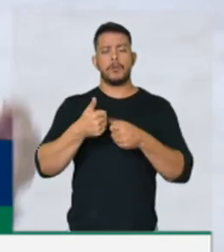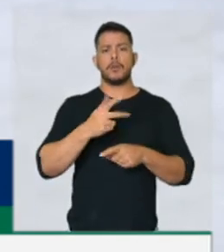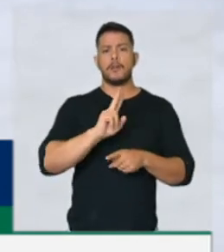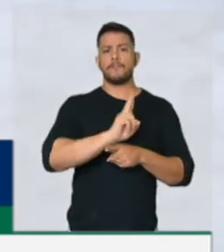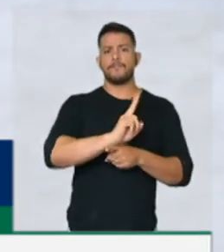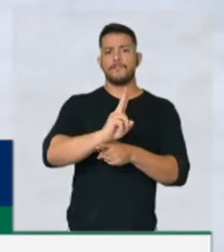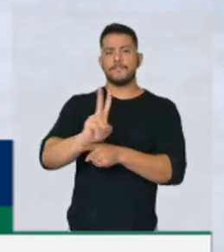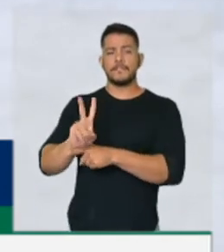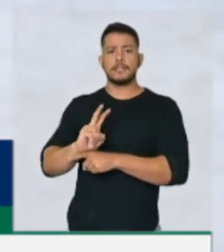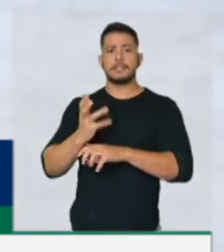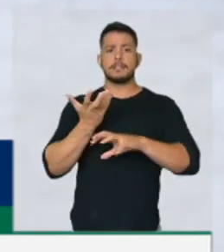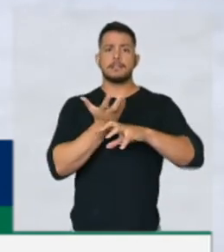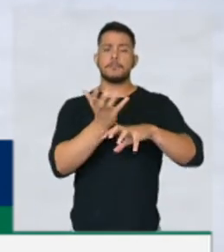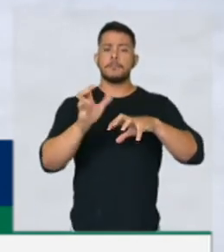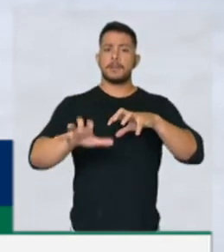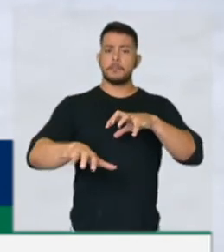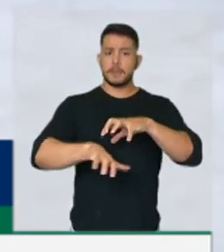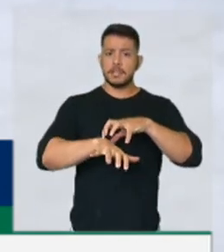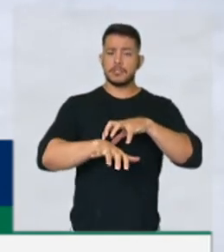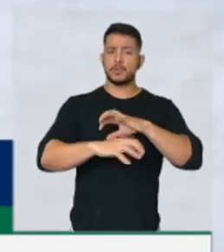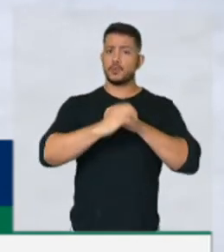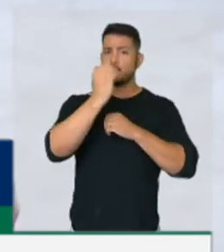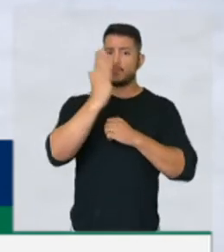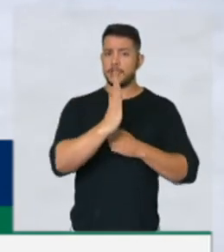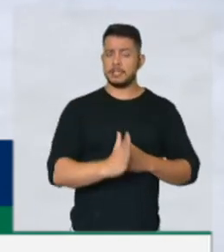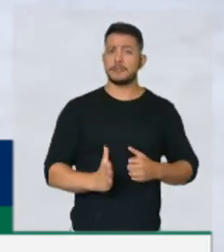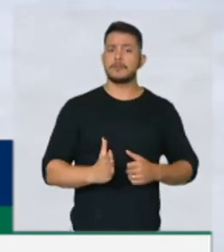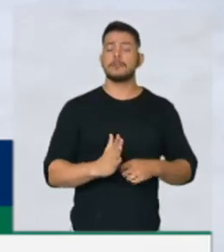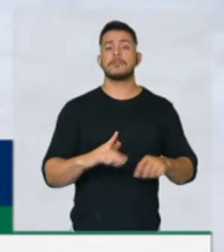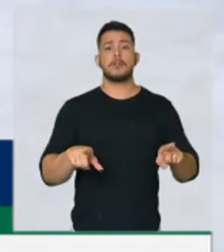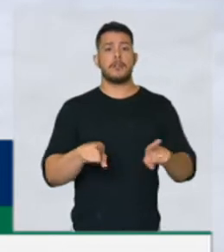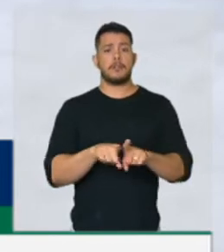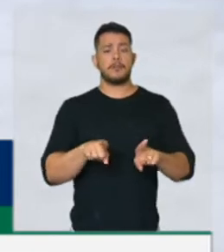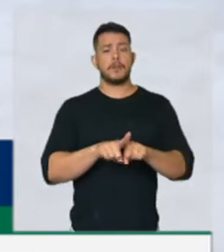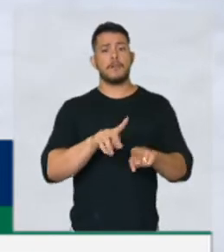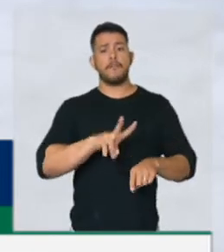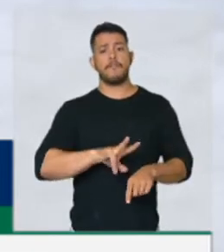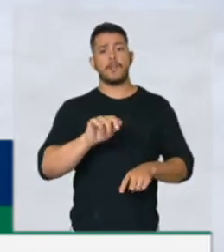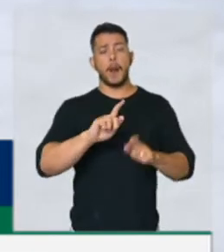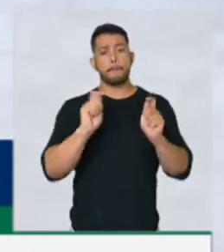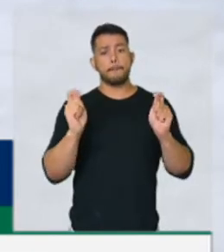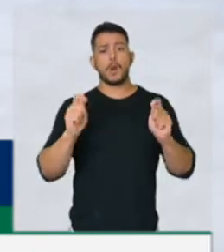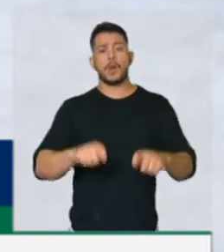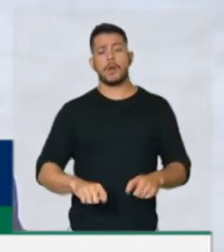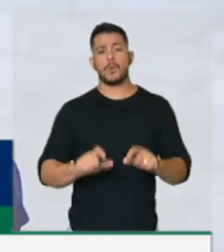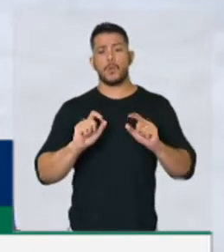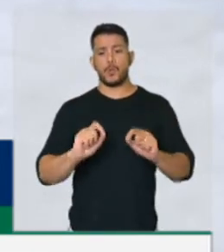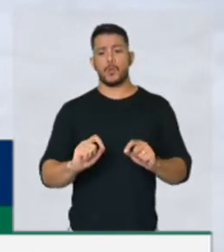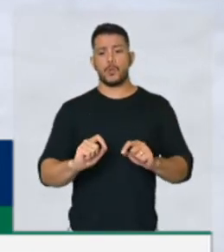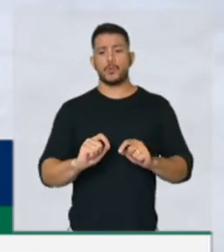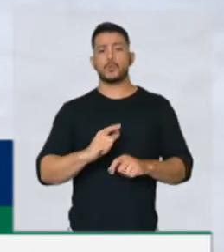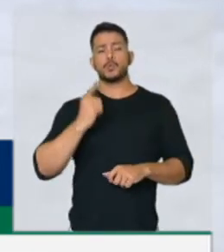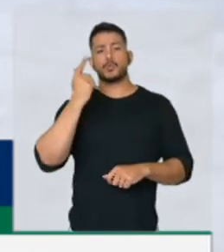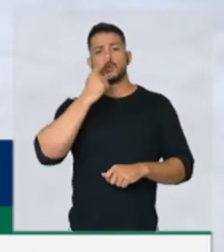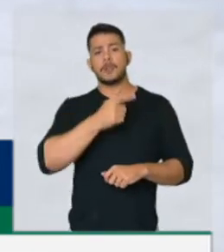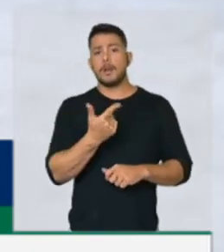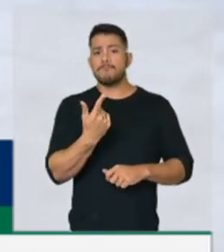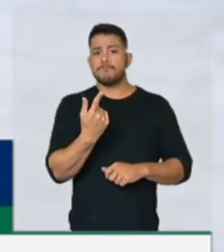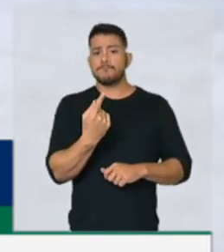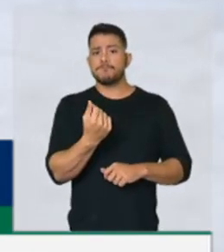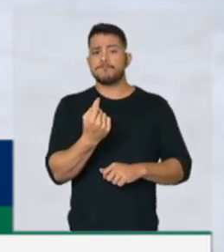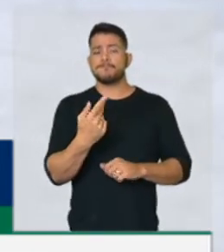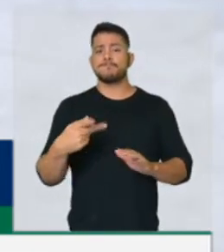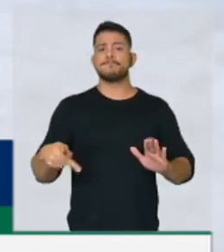meio ambiente do nosso Brasil, também eles vão fazer parte de receber recursos